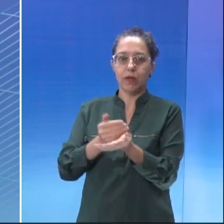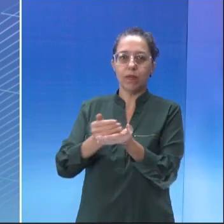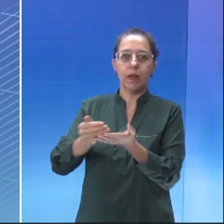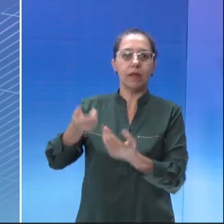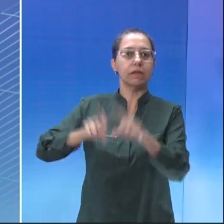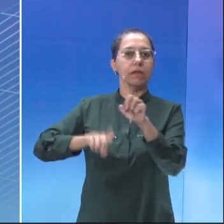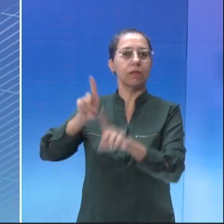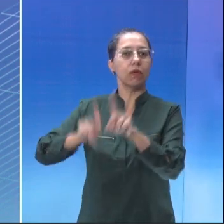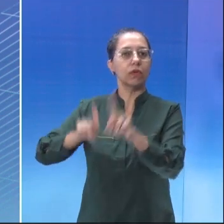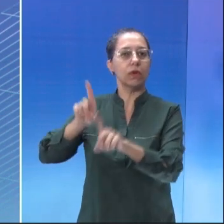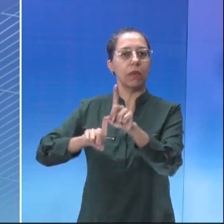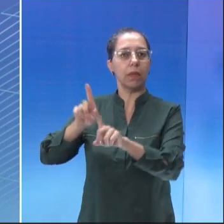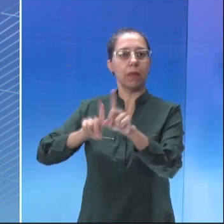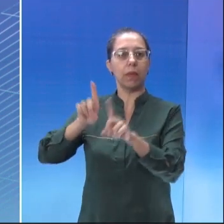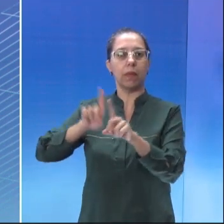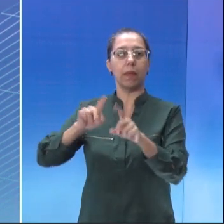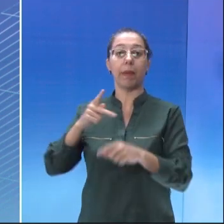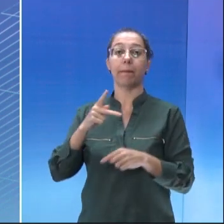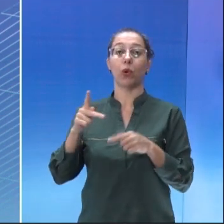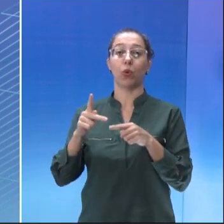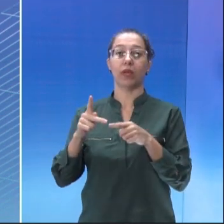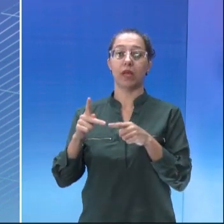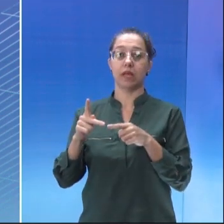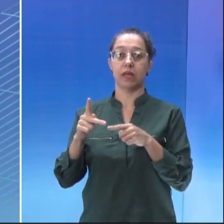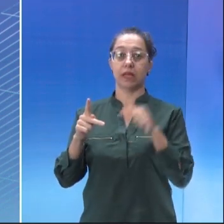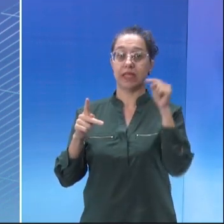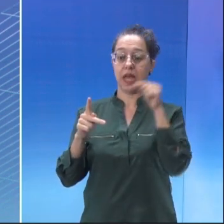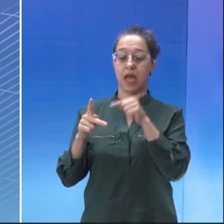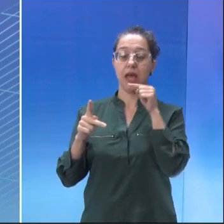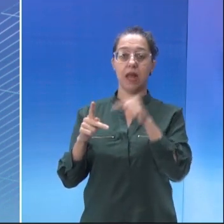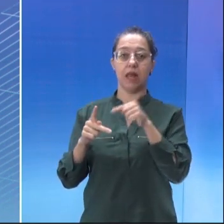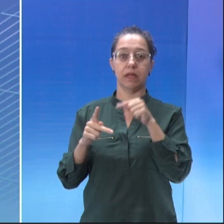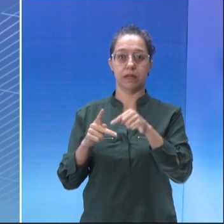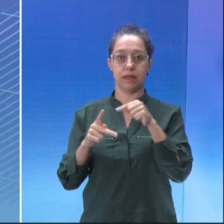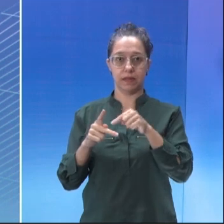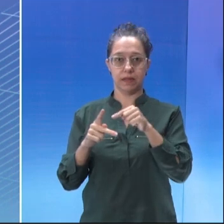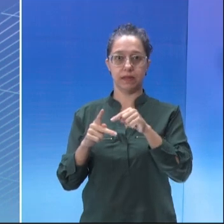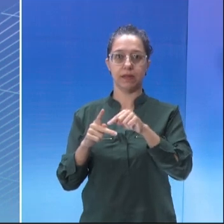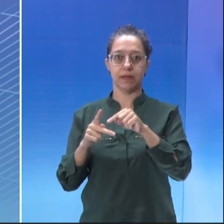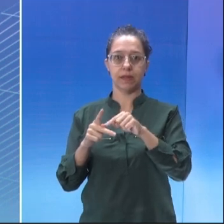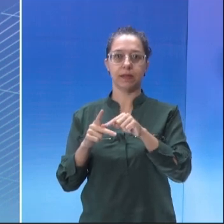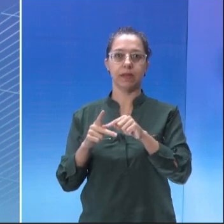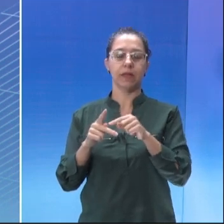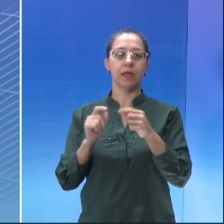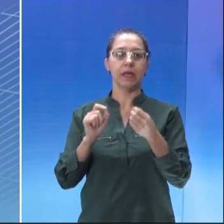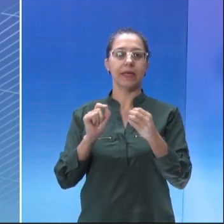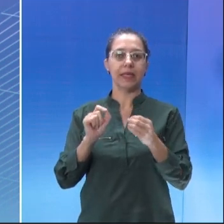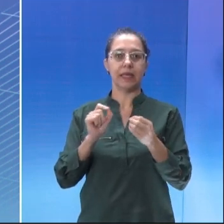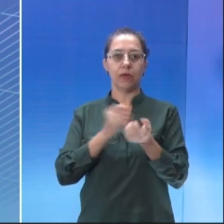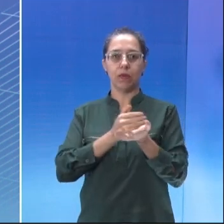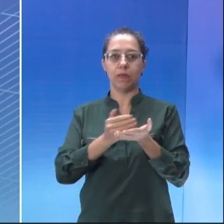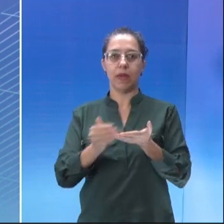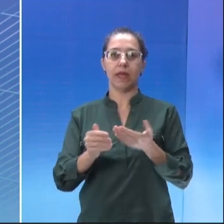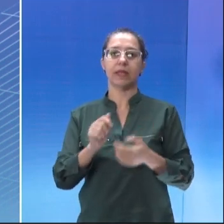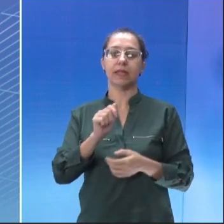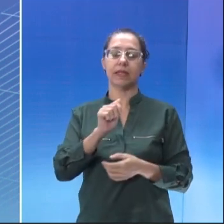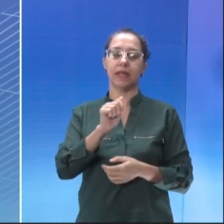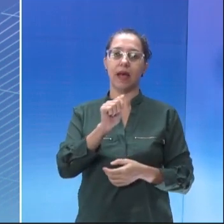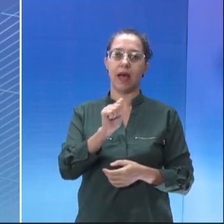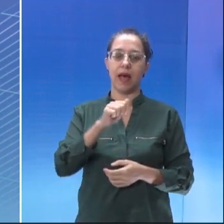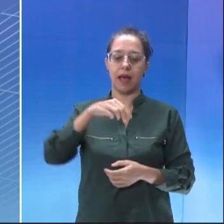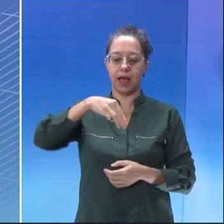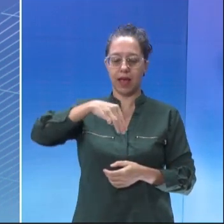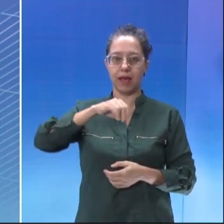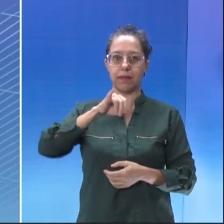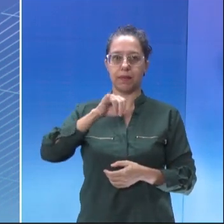lembrando que as proteínas, elas são formadas por aminoácidos. Então lá nos ribossomos